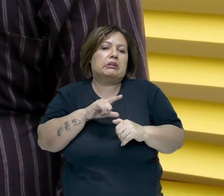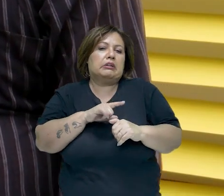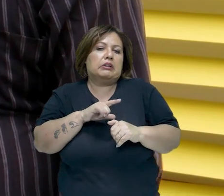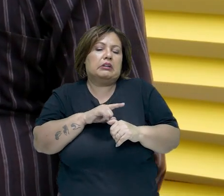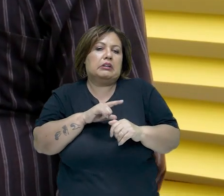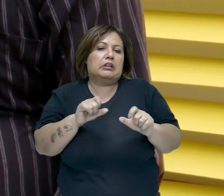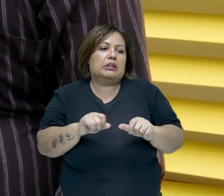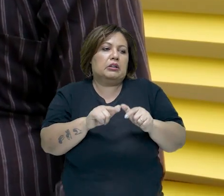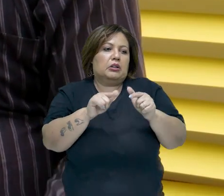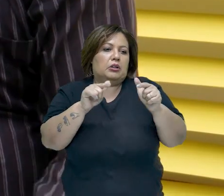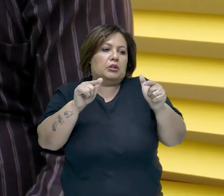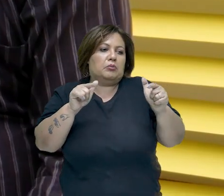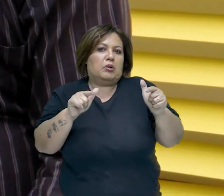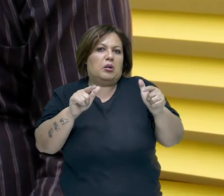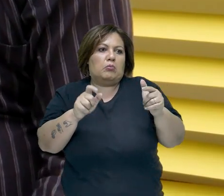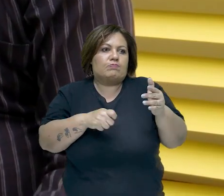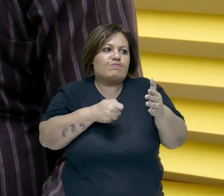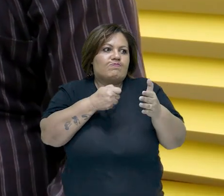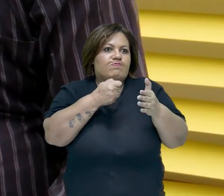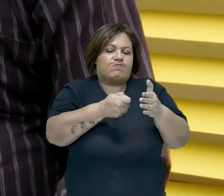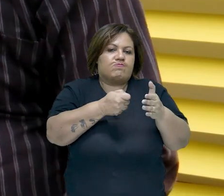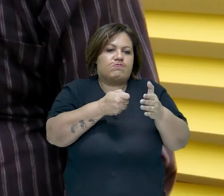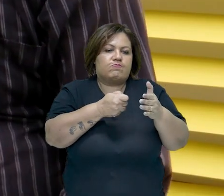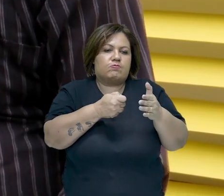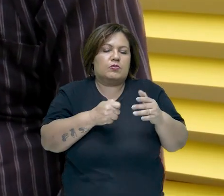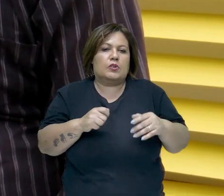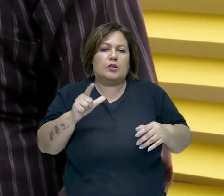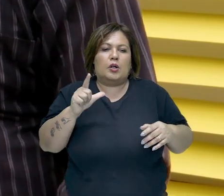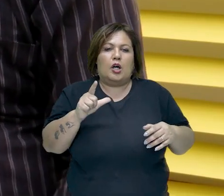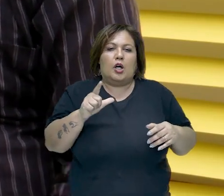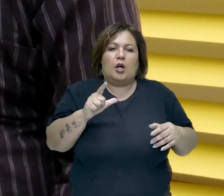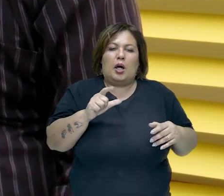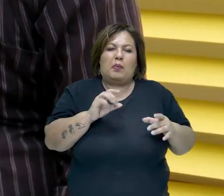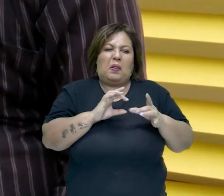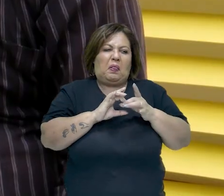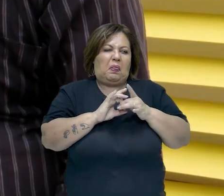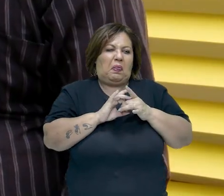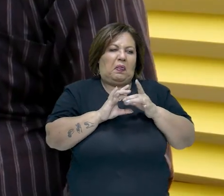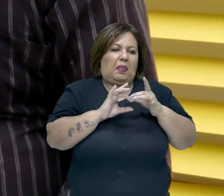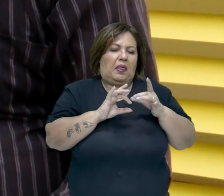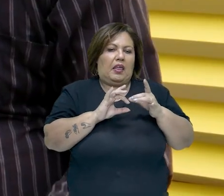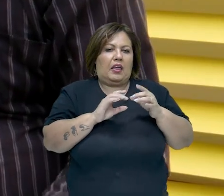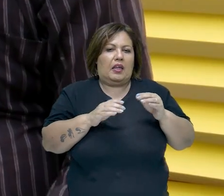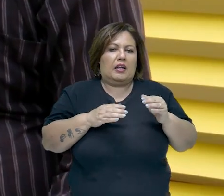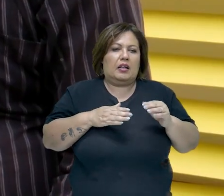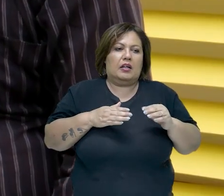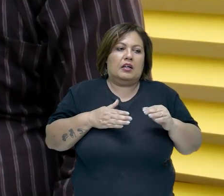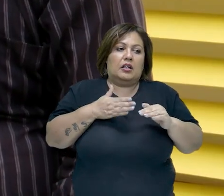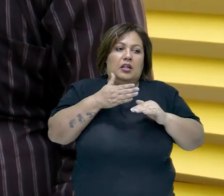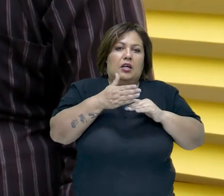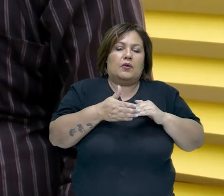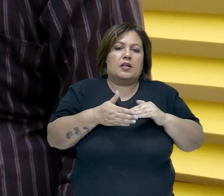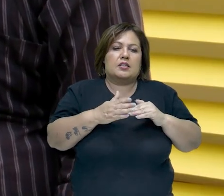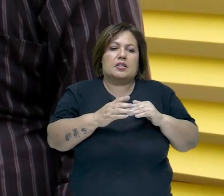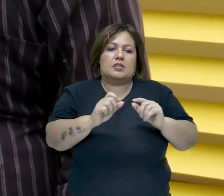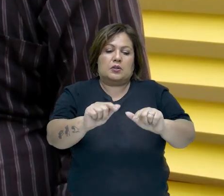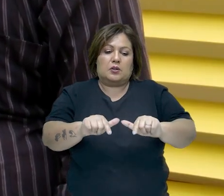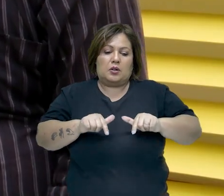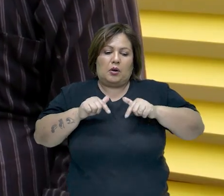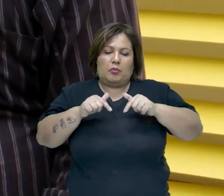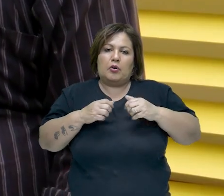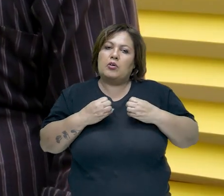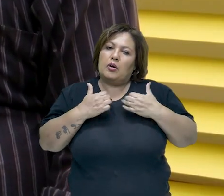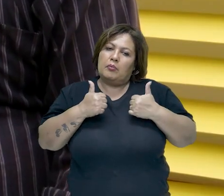estabelecer maior rigidez, menos frouxidão no acesso ao porte é sempre